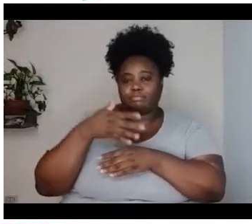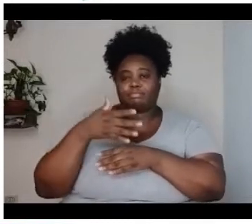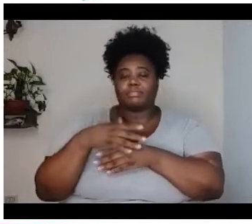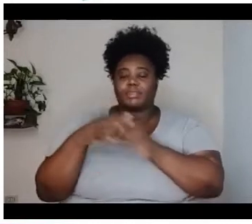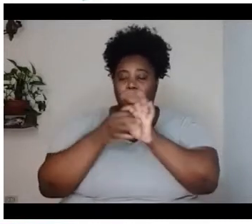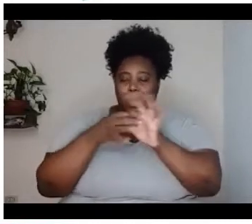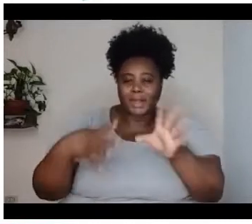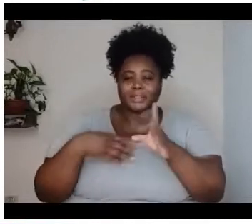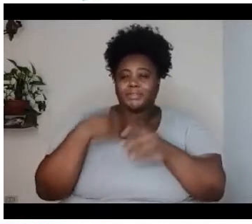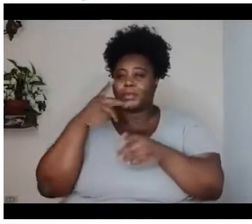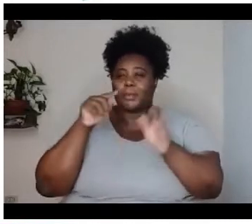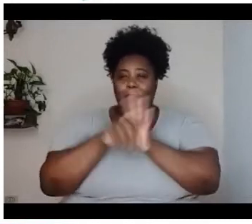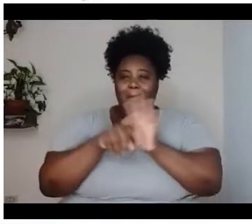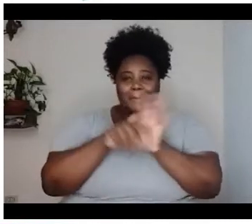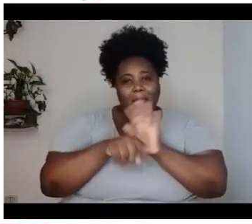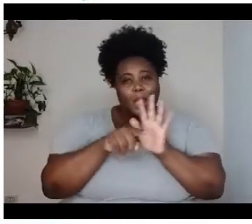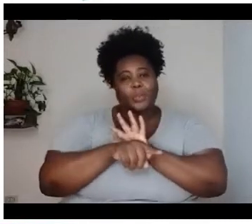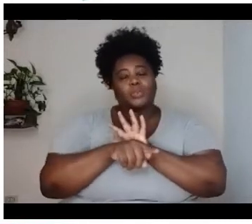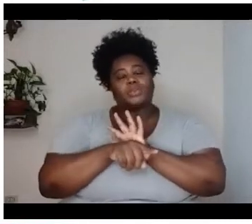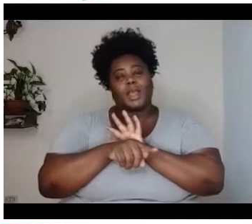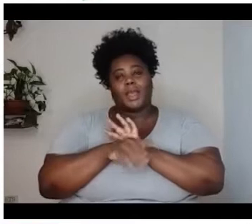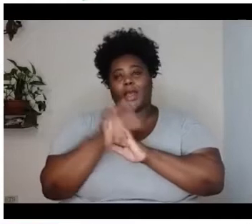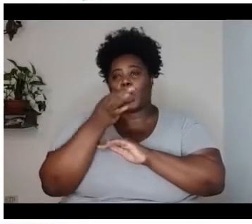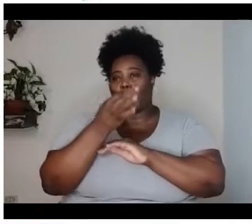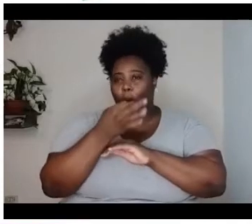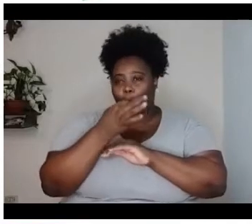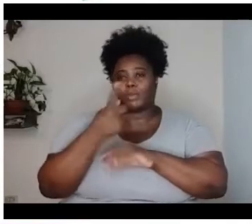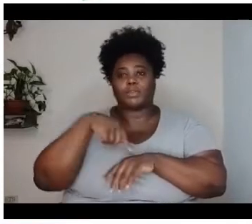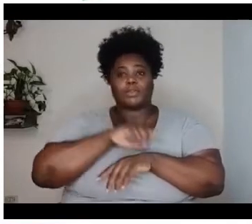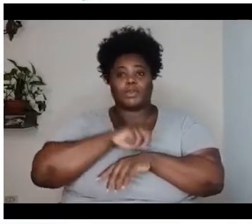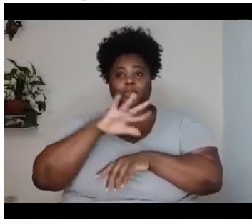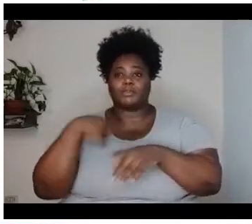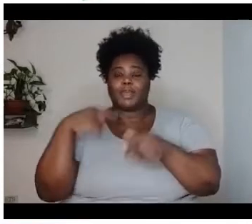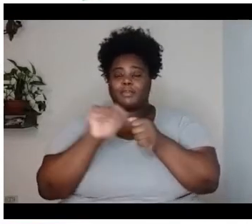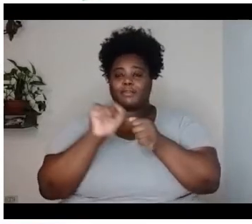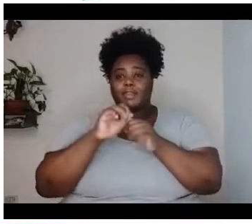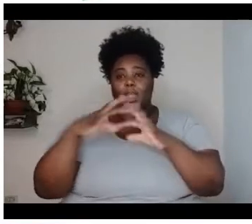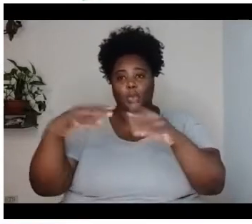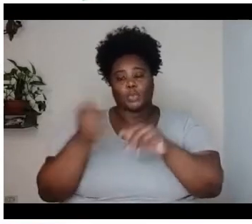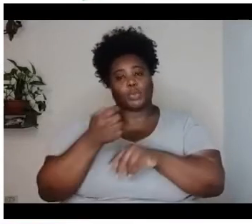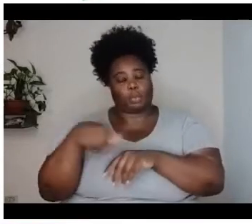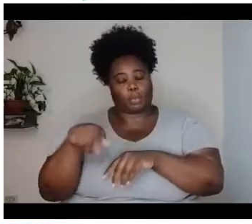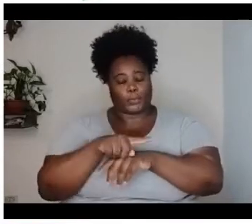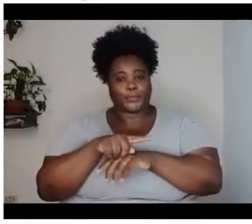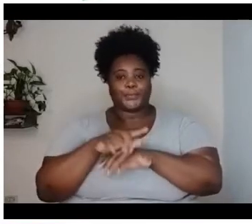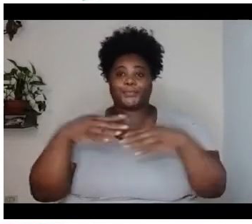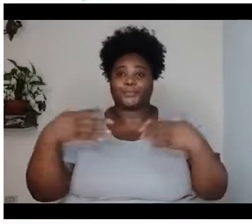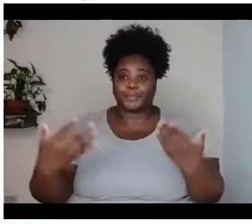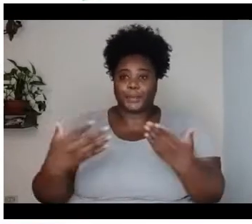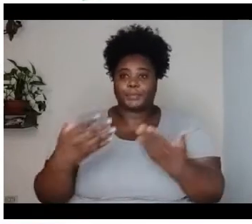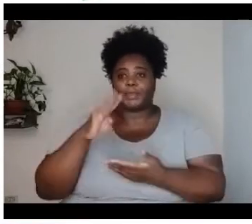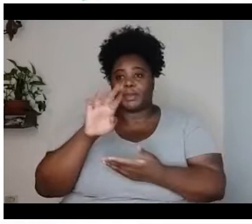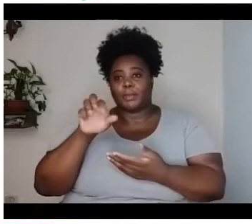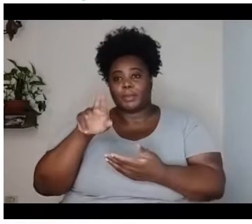também de mandar perguntas, comentários, e a gente vai costurando tudo um pouquinho. Então, Berna,